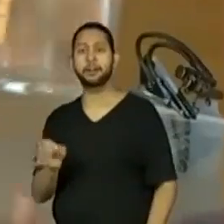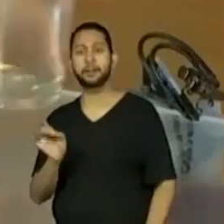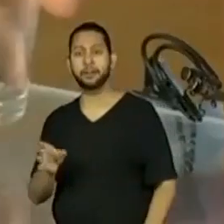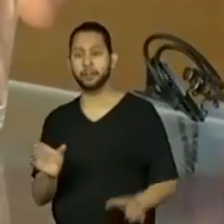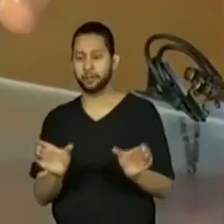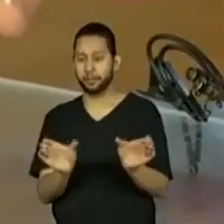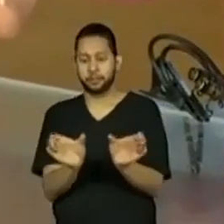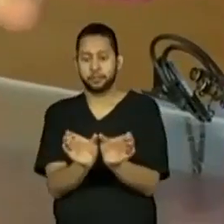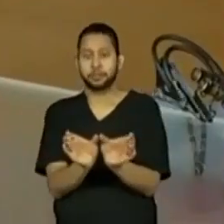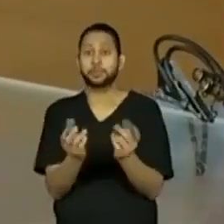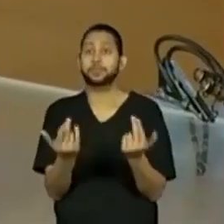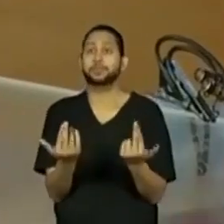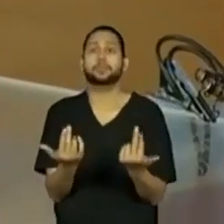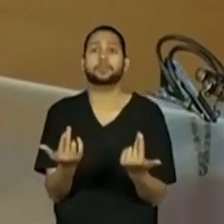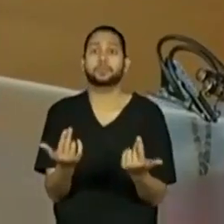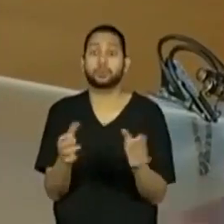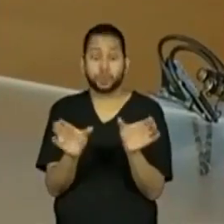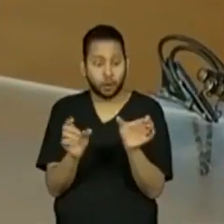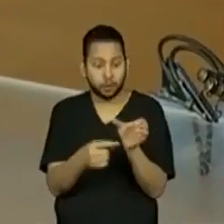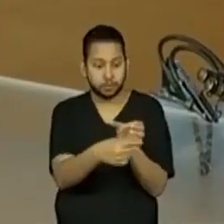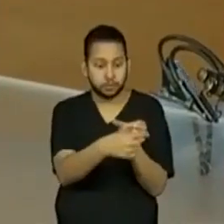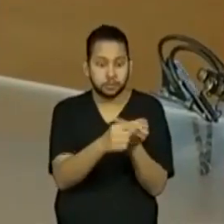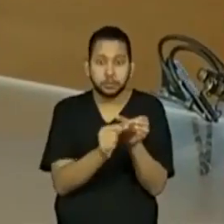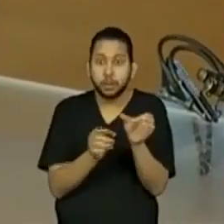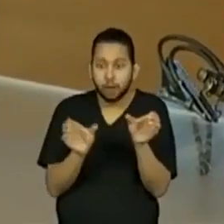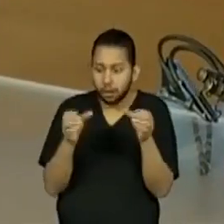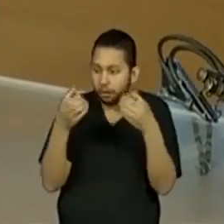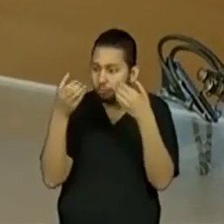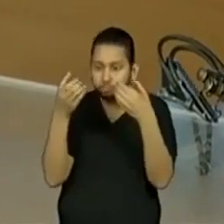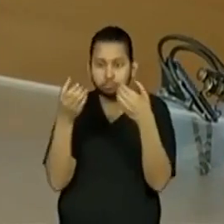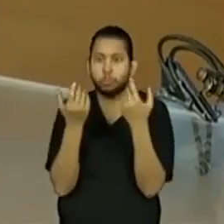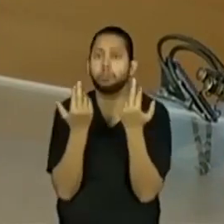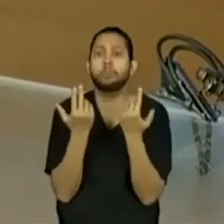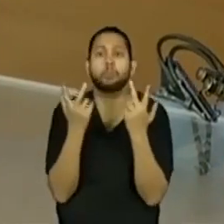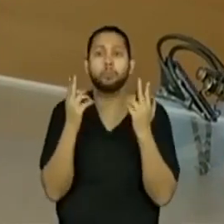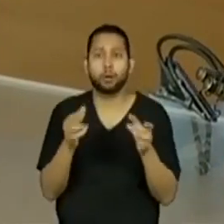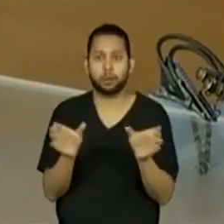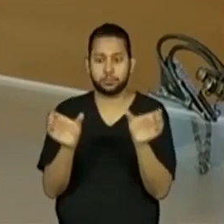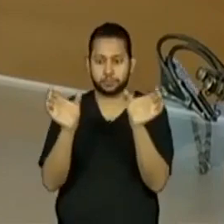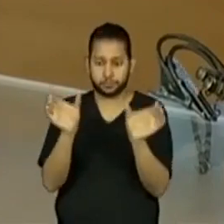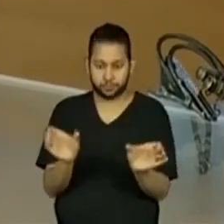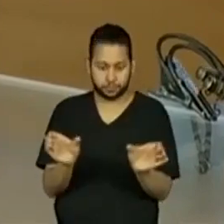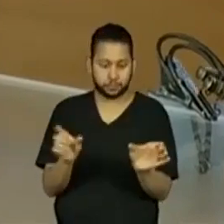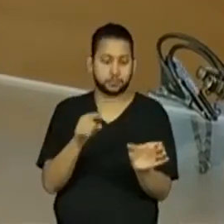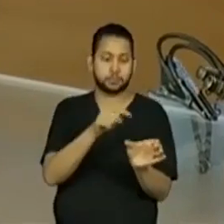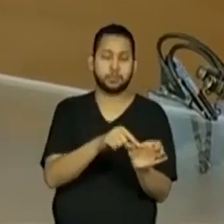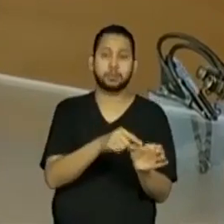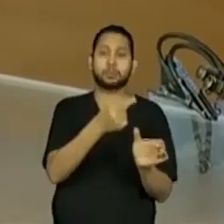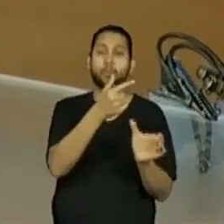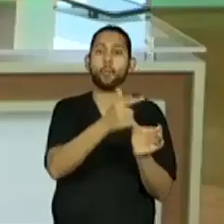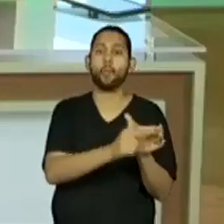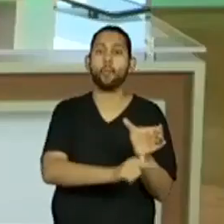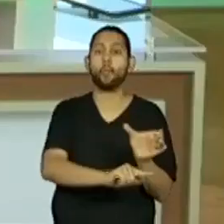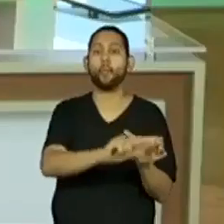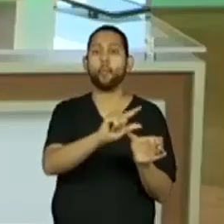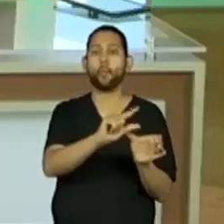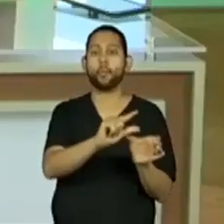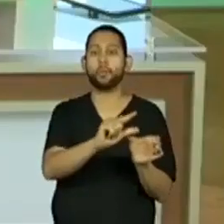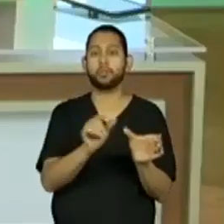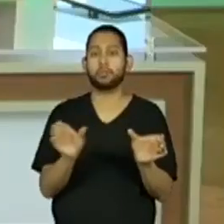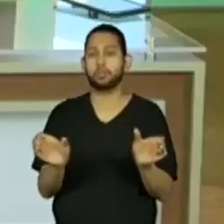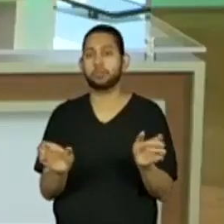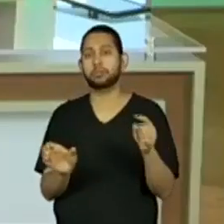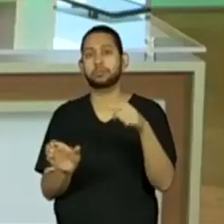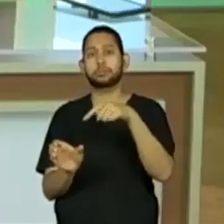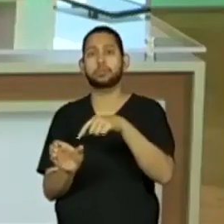vidro idêntico a este, porém, ele está cheio de água. Então, nós